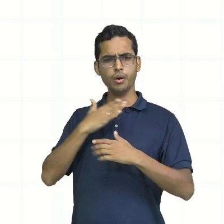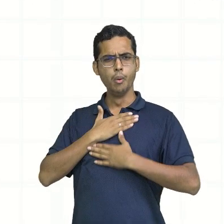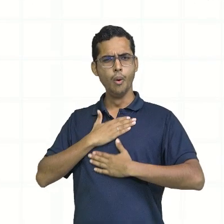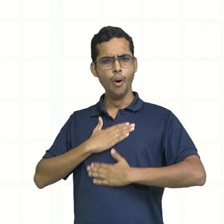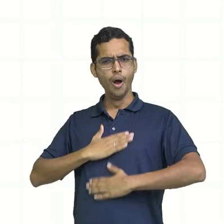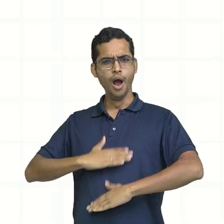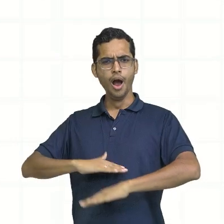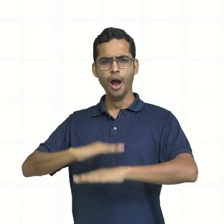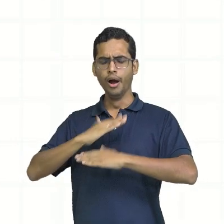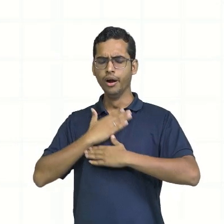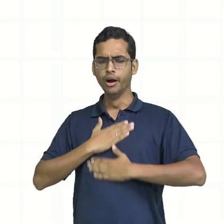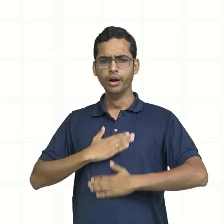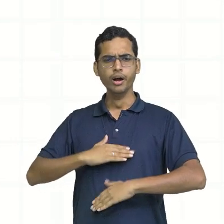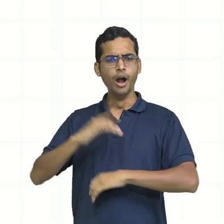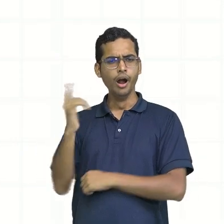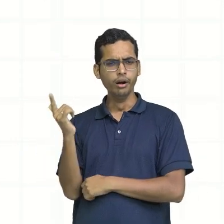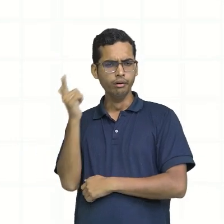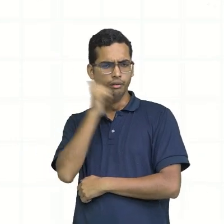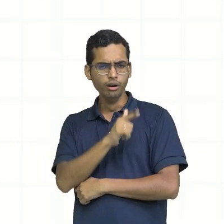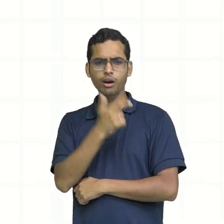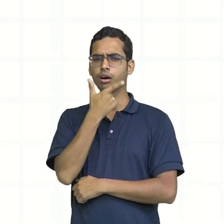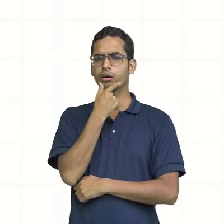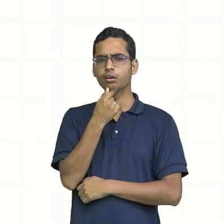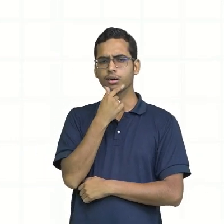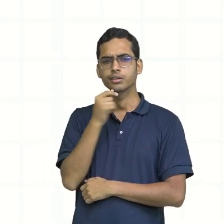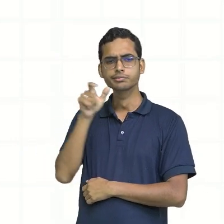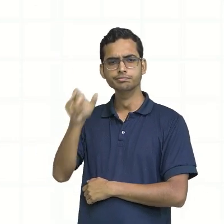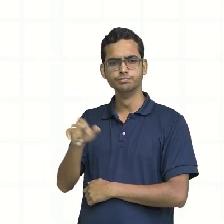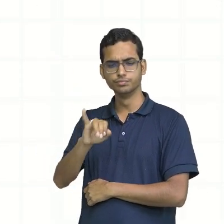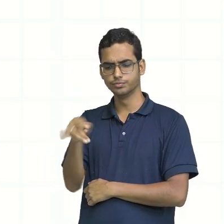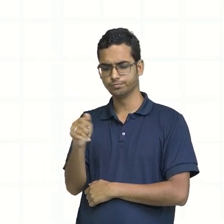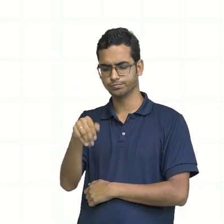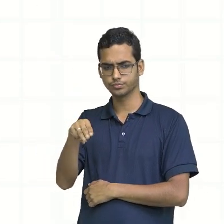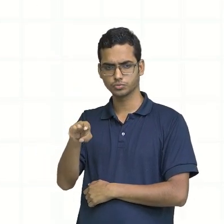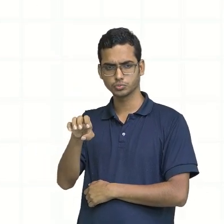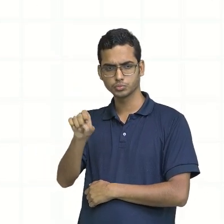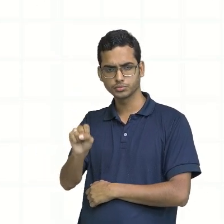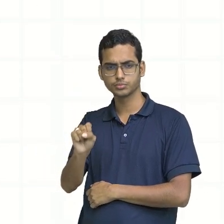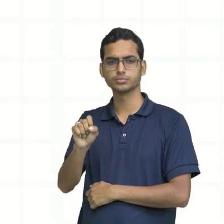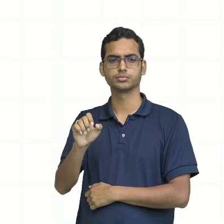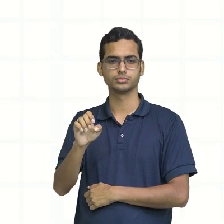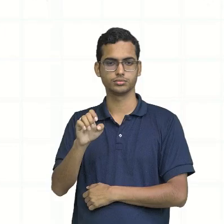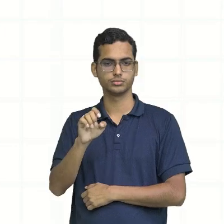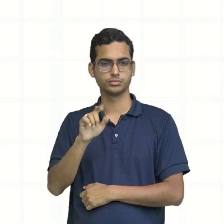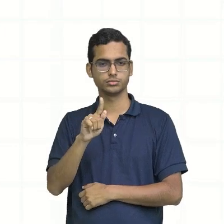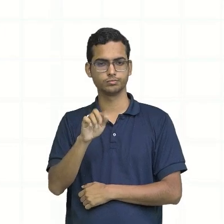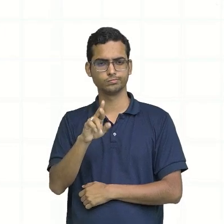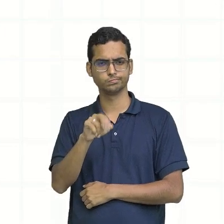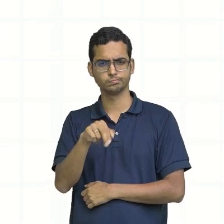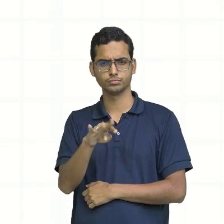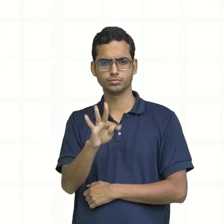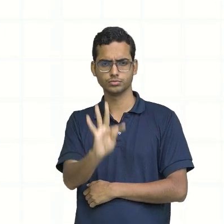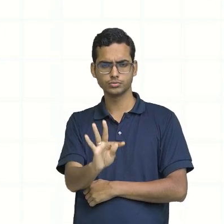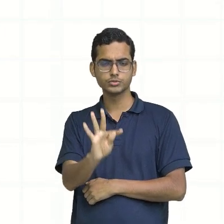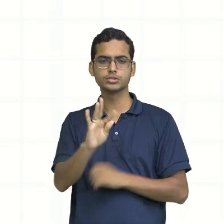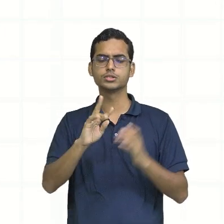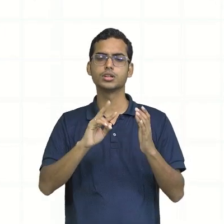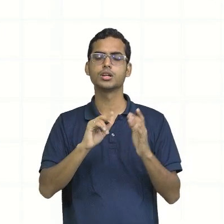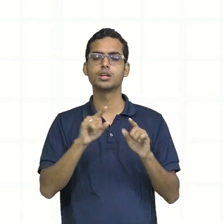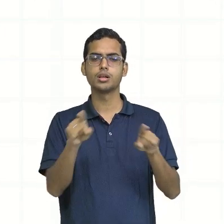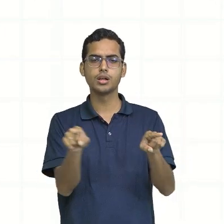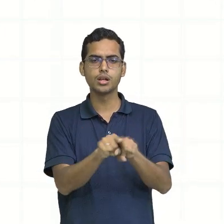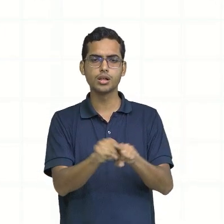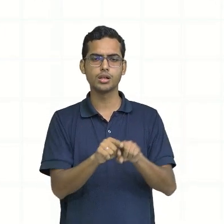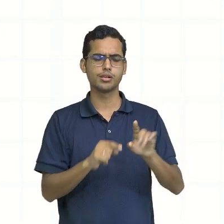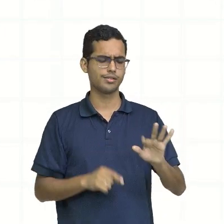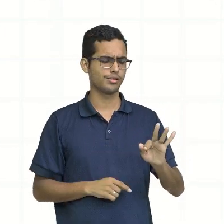mundo. James Grant, o verbo fish, fish é peixe, tá, gente, ou pescar. Ele vai ser, então, was fishing.